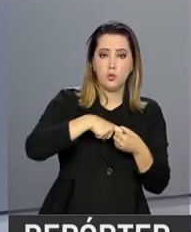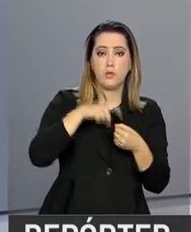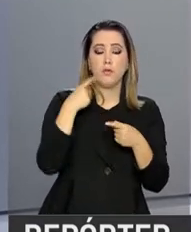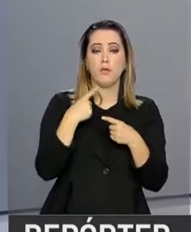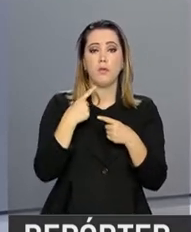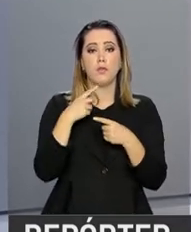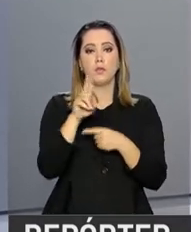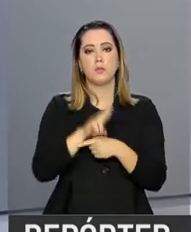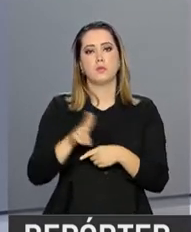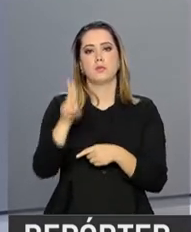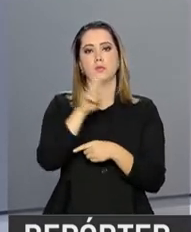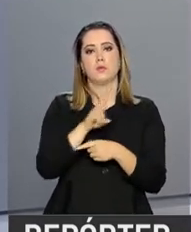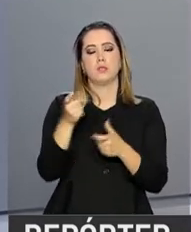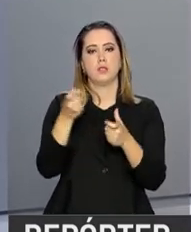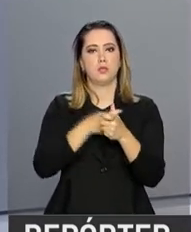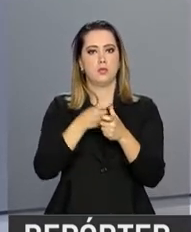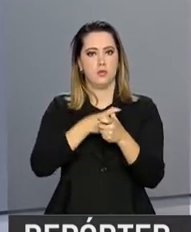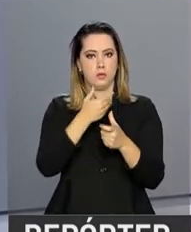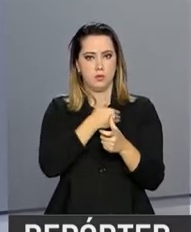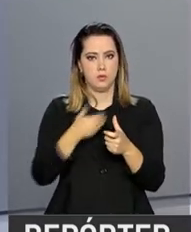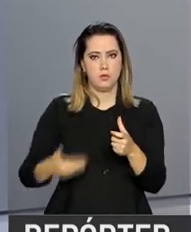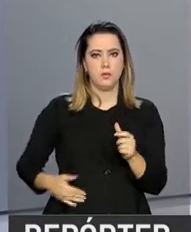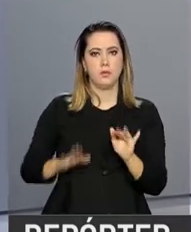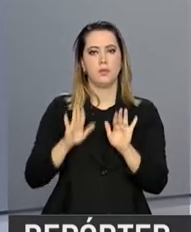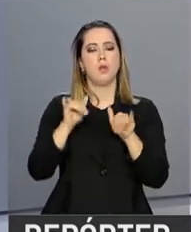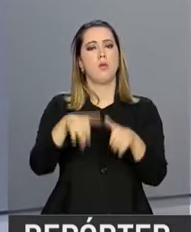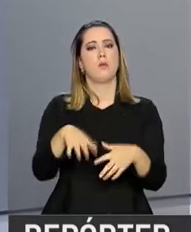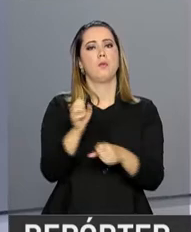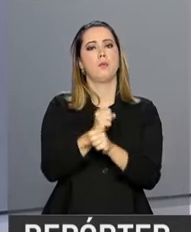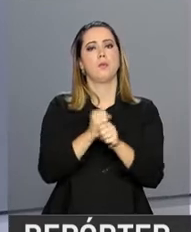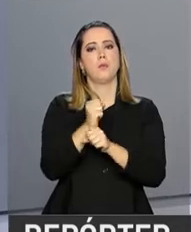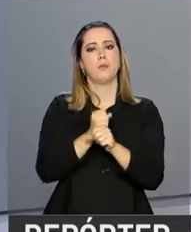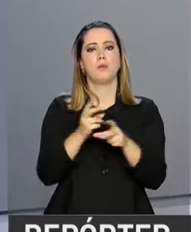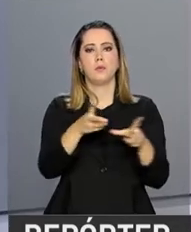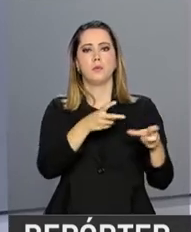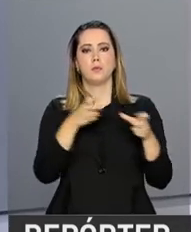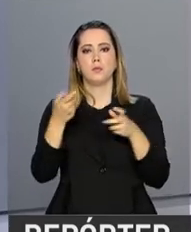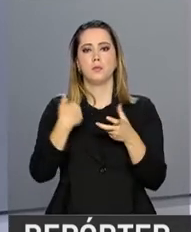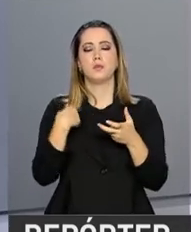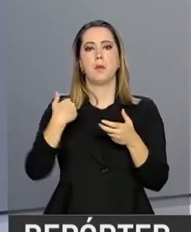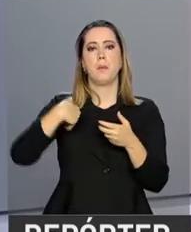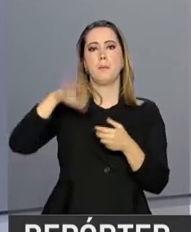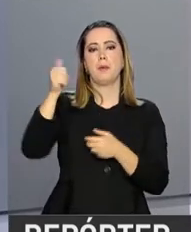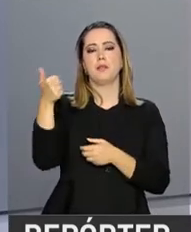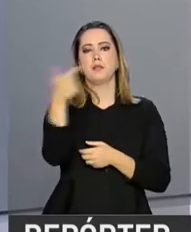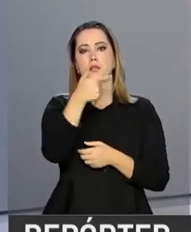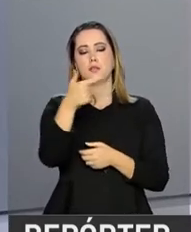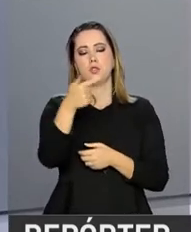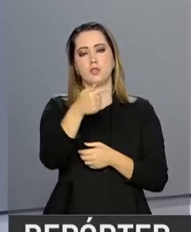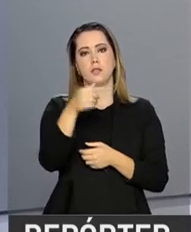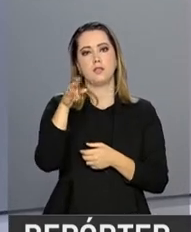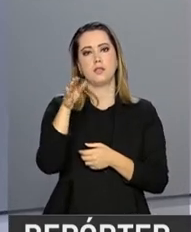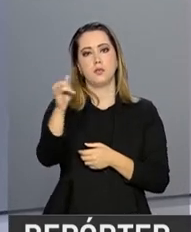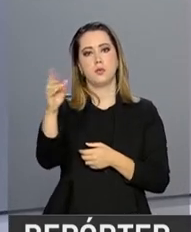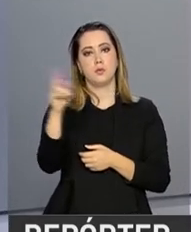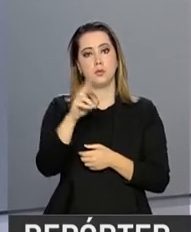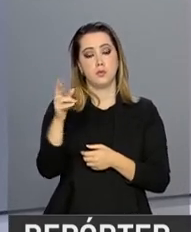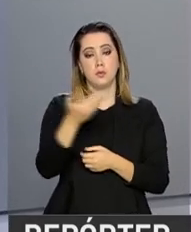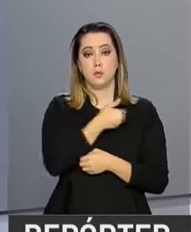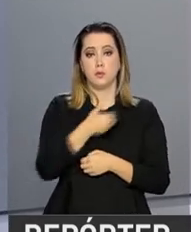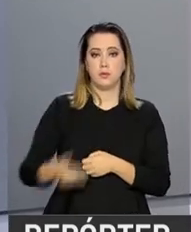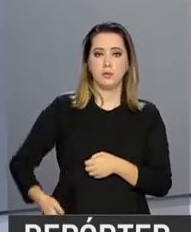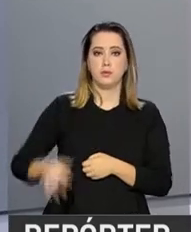para abater dívida pública até o fim do ano existe a previsão de que o banco devolva mais 17 bilhões para o governo